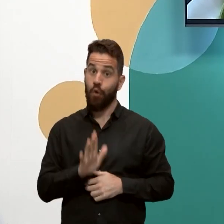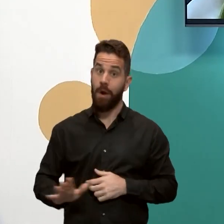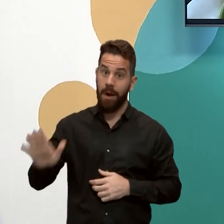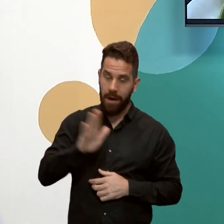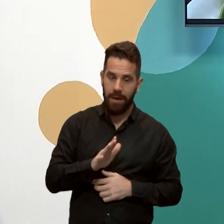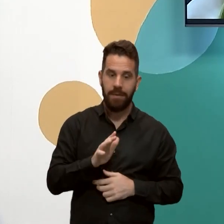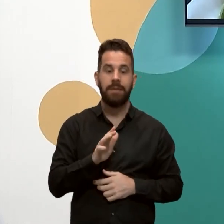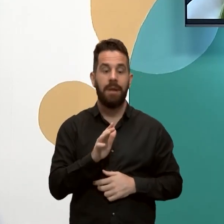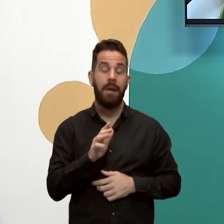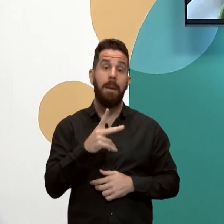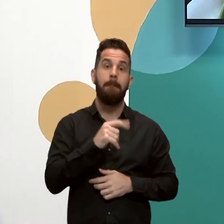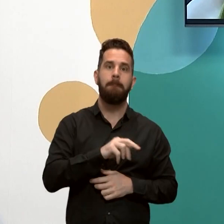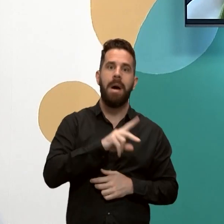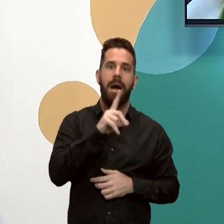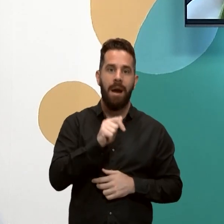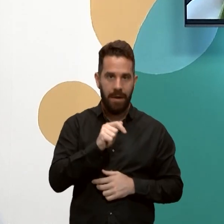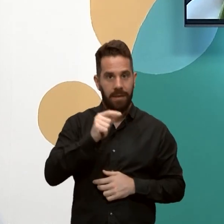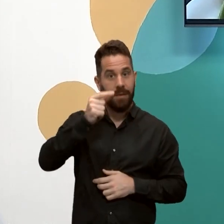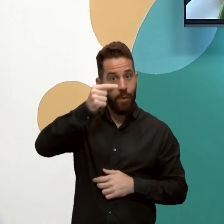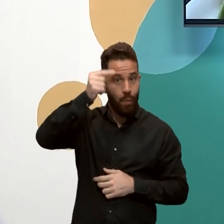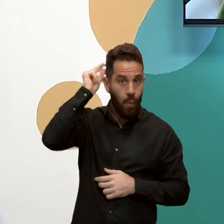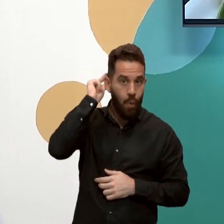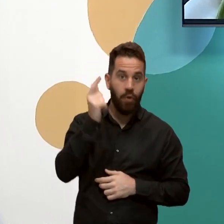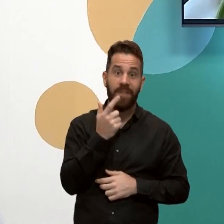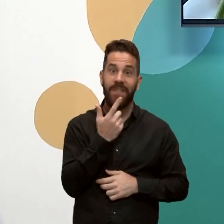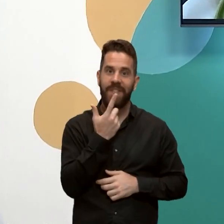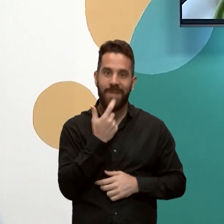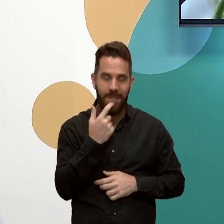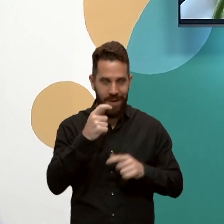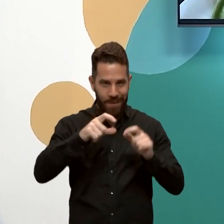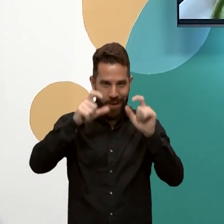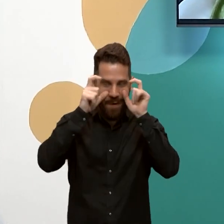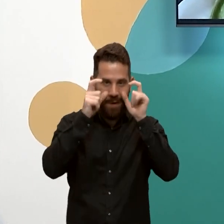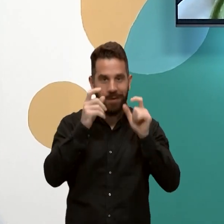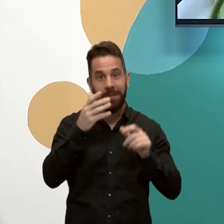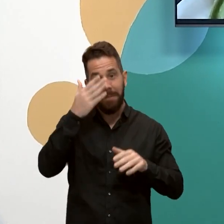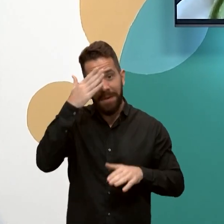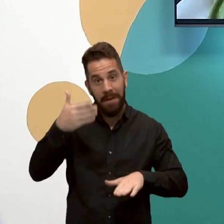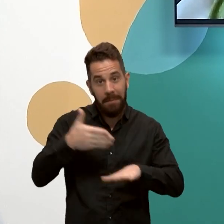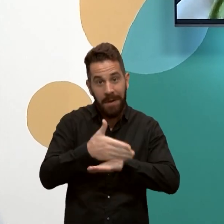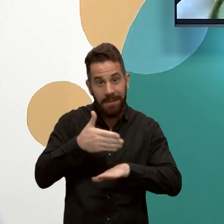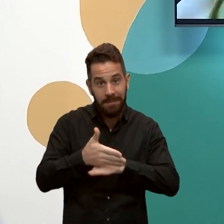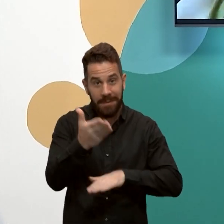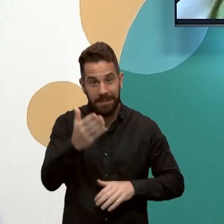curtos, avermelhados e que usa óculos. Olá, Irene, muito obrigada pela sua participação.